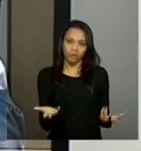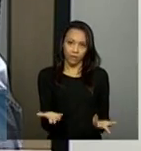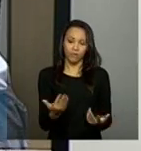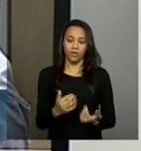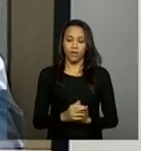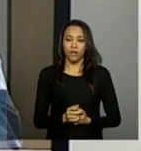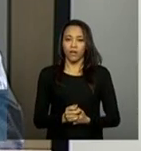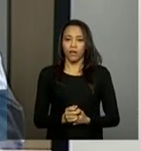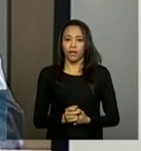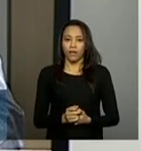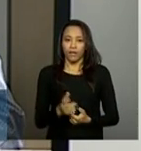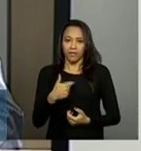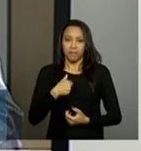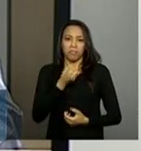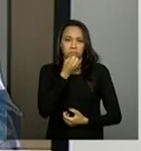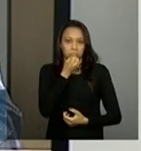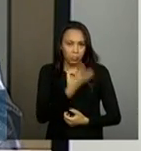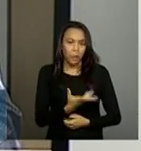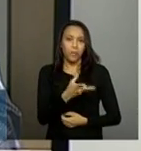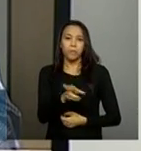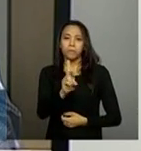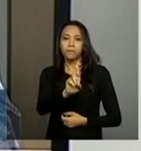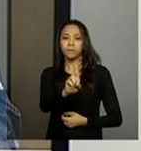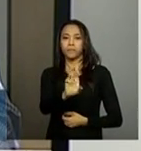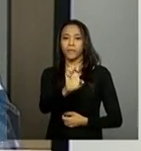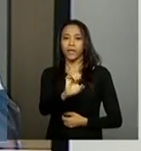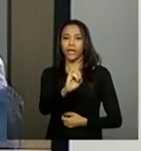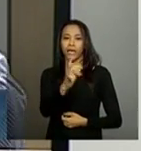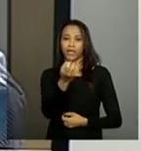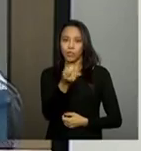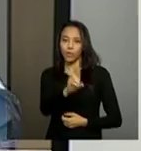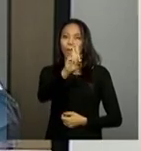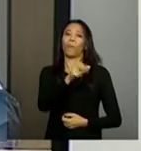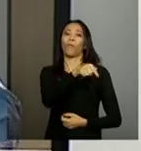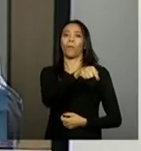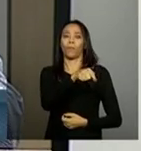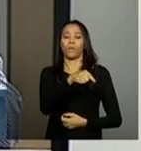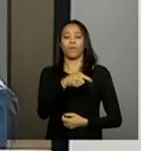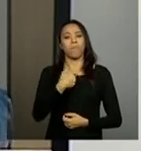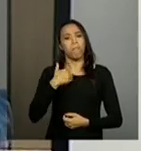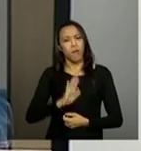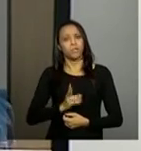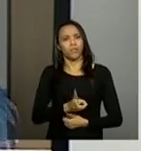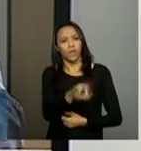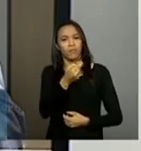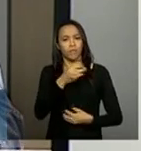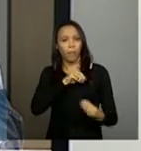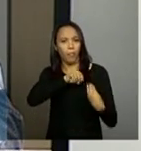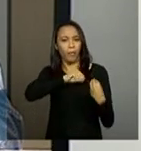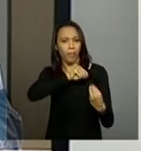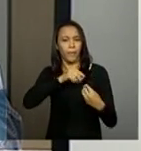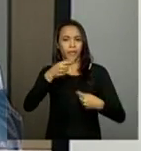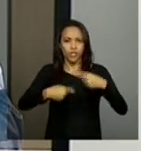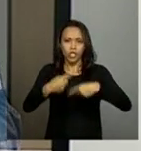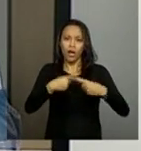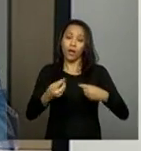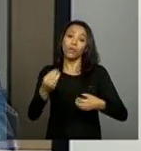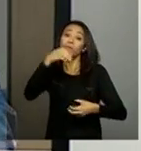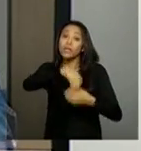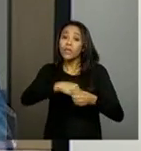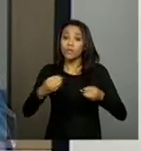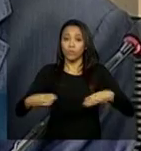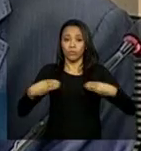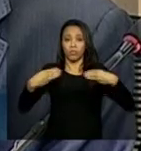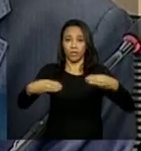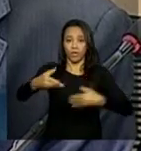além de um excepcional reitor que foi, mas que no diálogo político, nas relações entre os ministérios, é impressionante